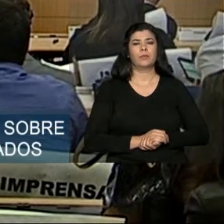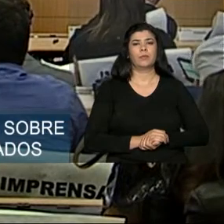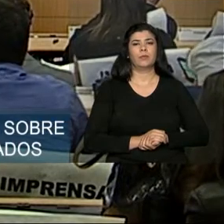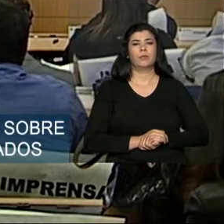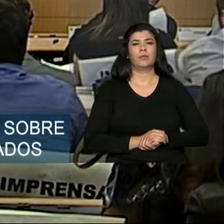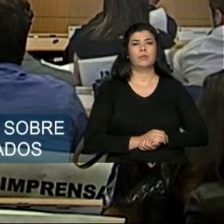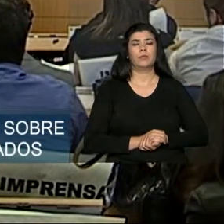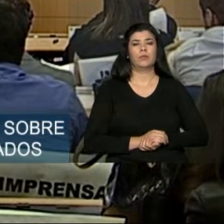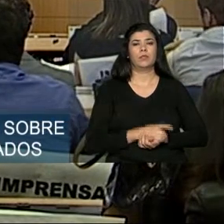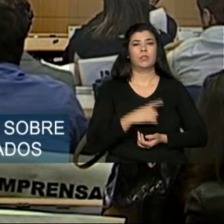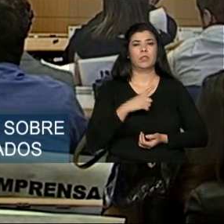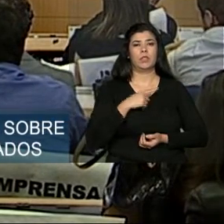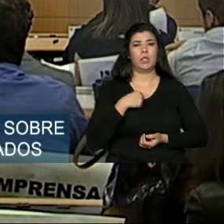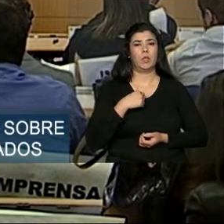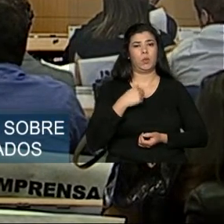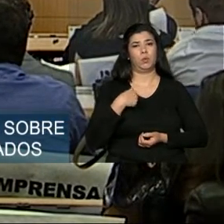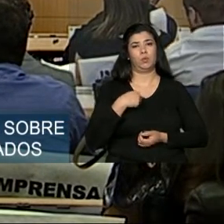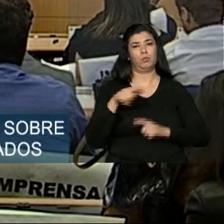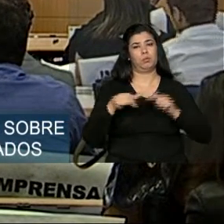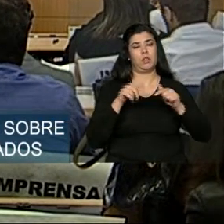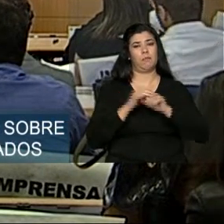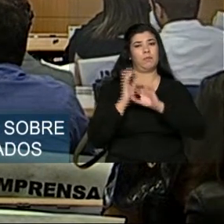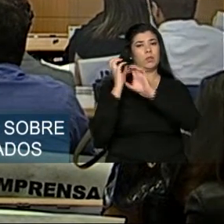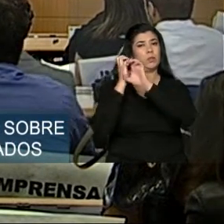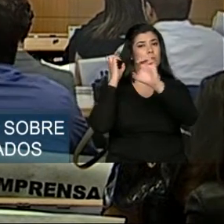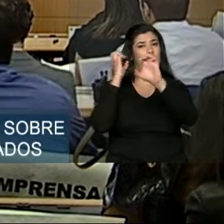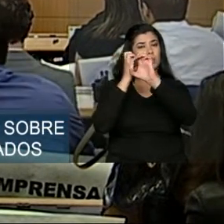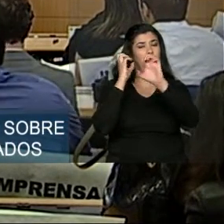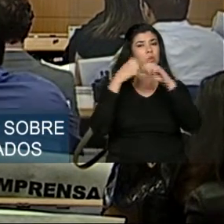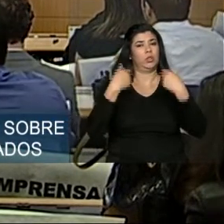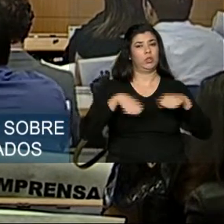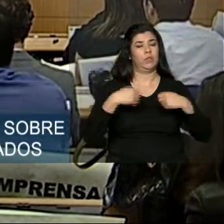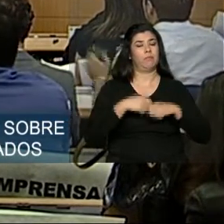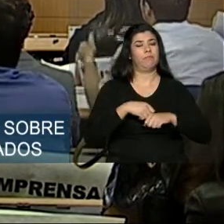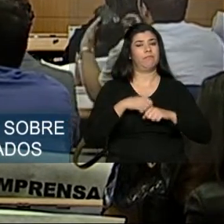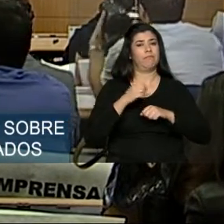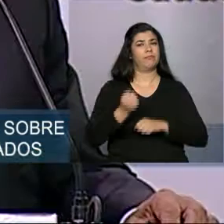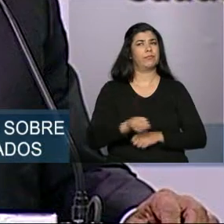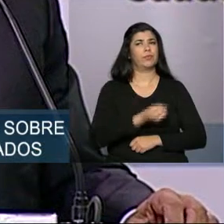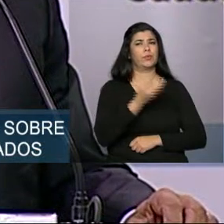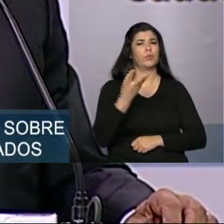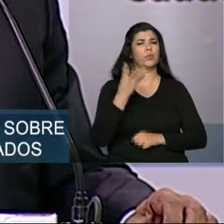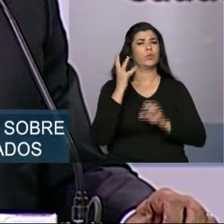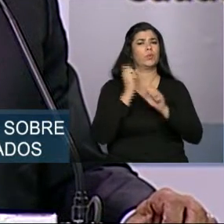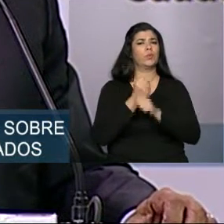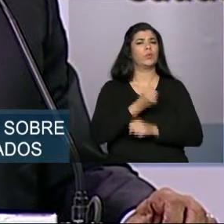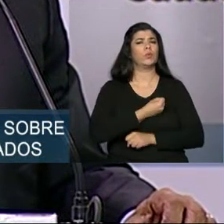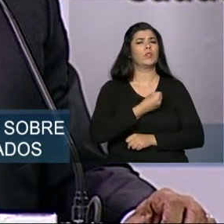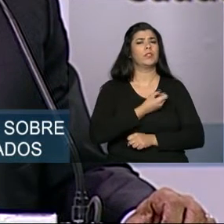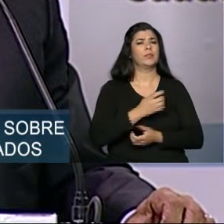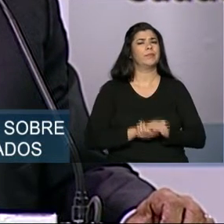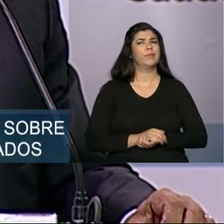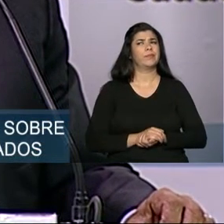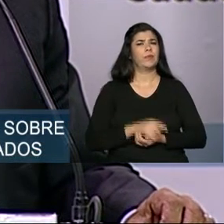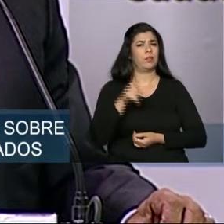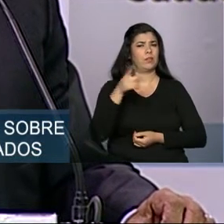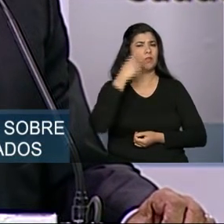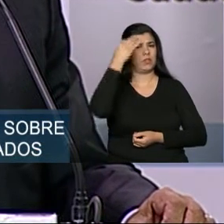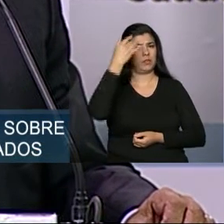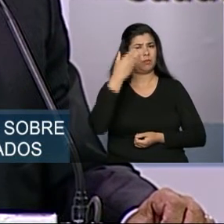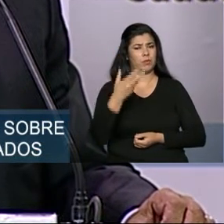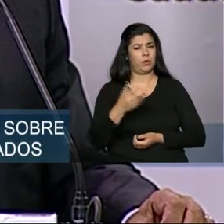Como engenheiro, sou obrigado a fazer números, né? Quer dizer, então, eu estava imaginando no que o senhor falou, que o hábito